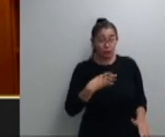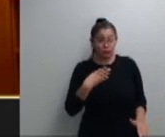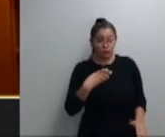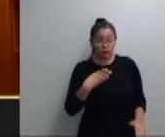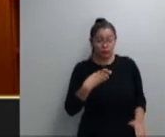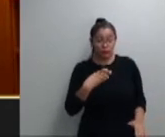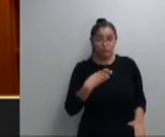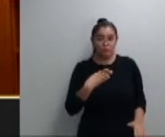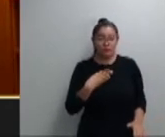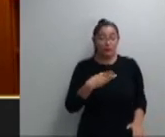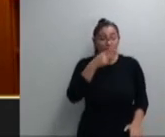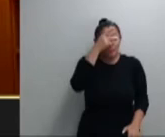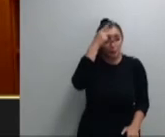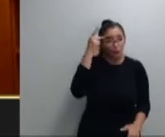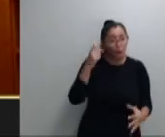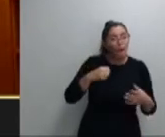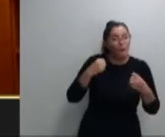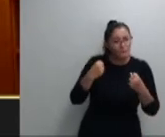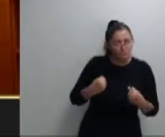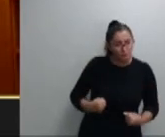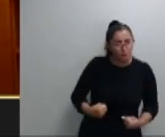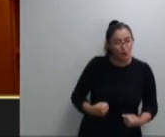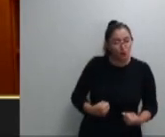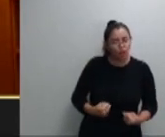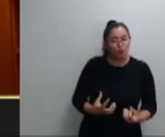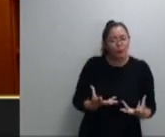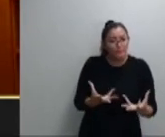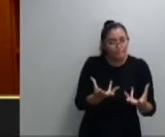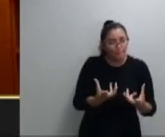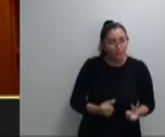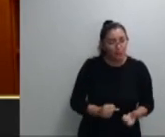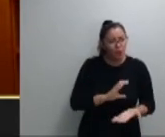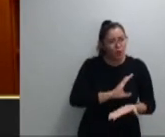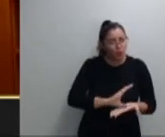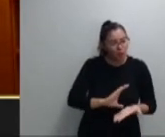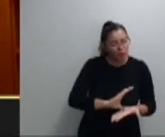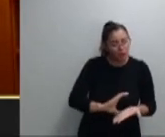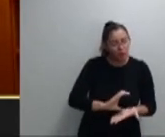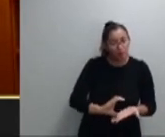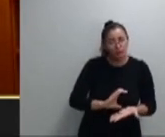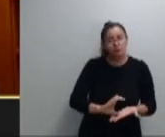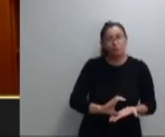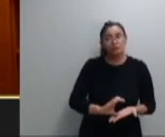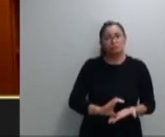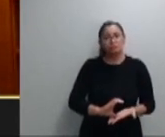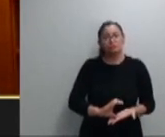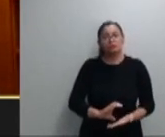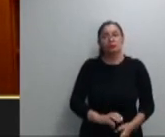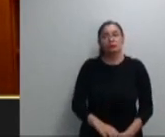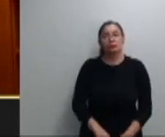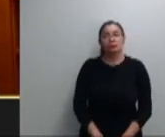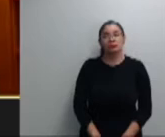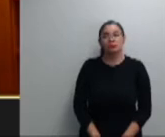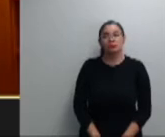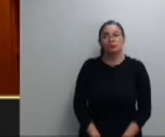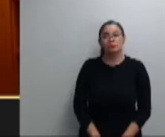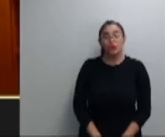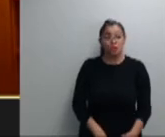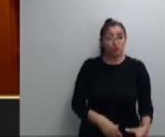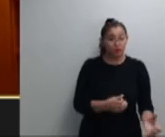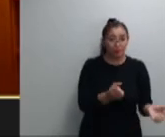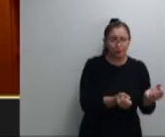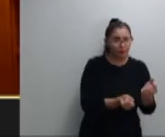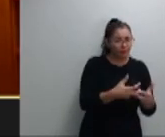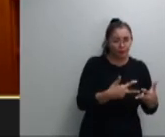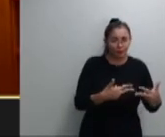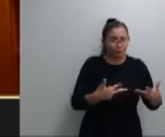pode tomar o crédito de PIS e COFINS a razão linear de um 48 avos mês de máquinas e equipamentos destinados ao